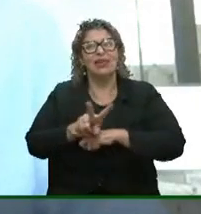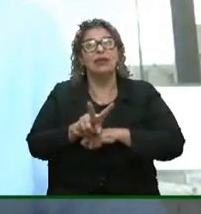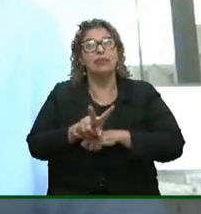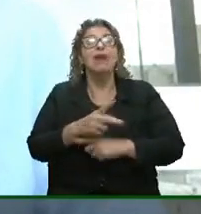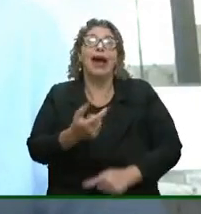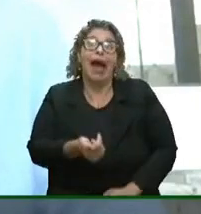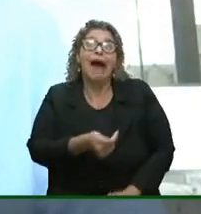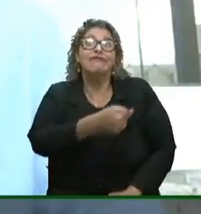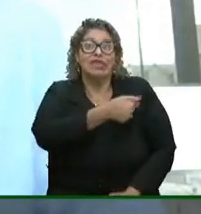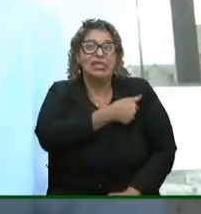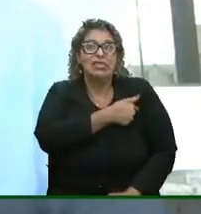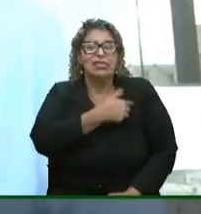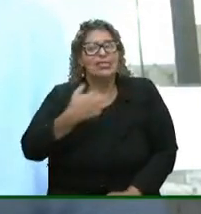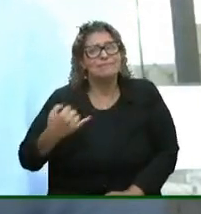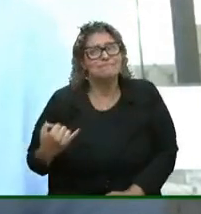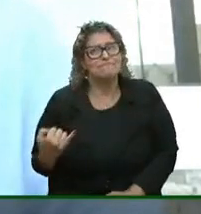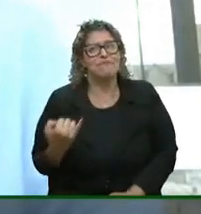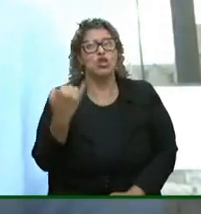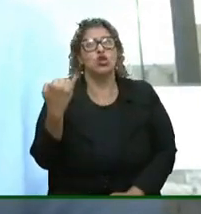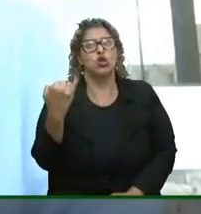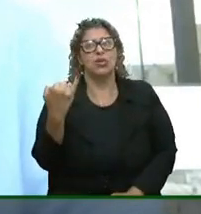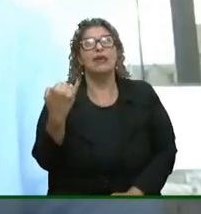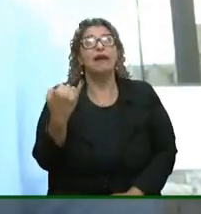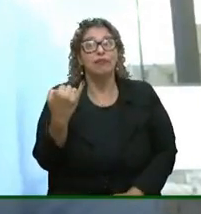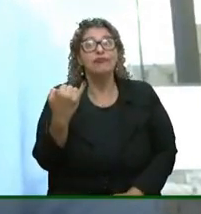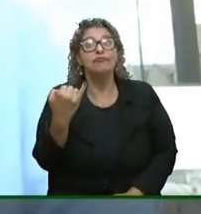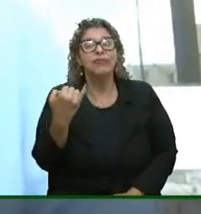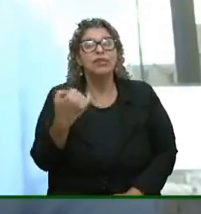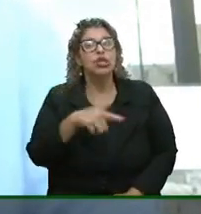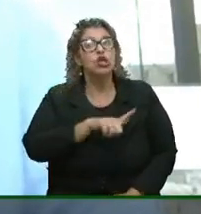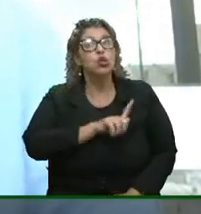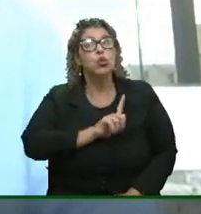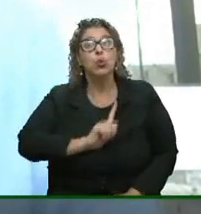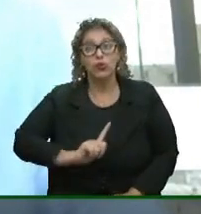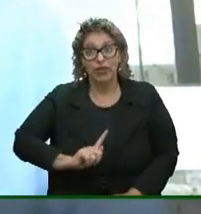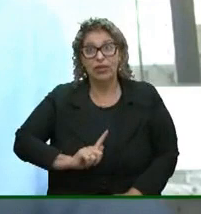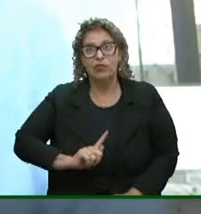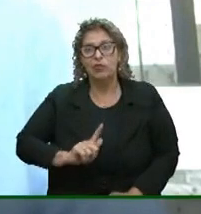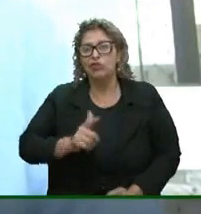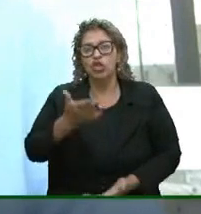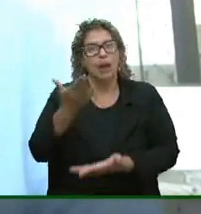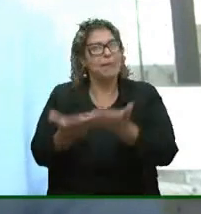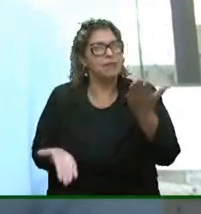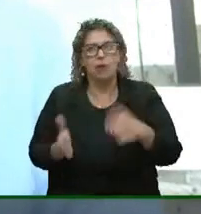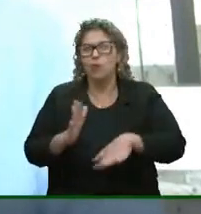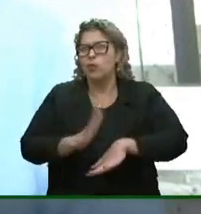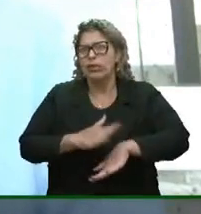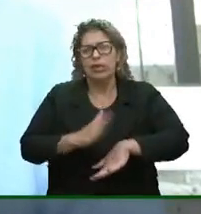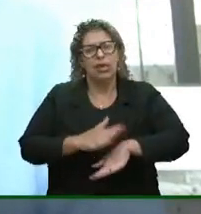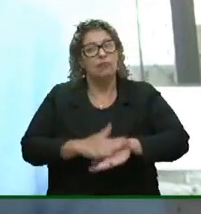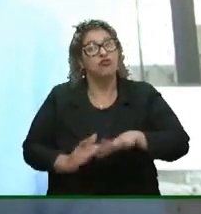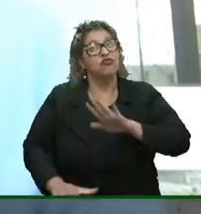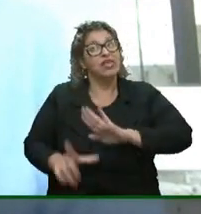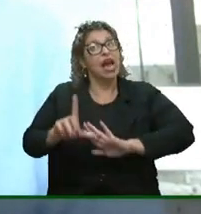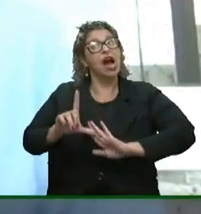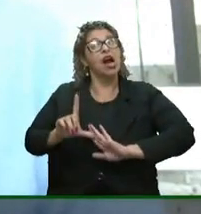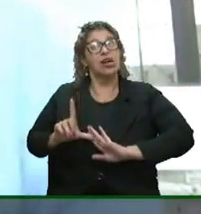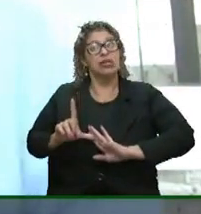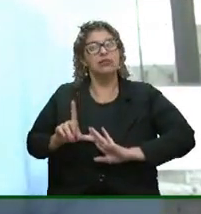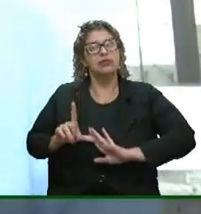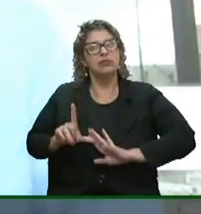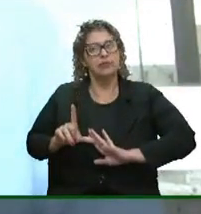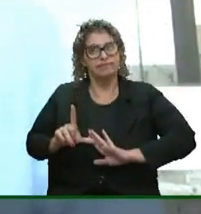a vacina é o elemento principal que o governador já perdeu tempo, a meu ver, deveria correr